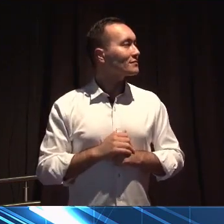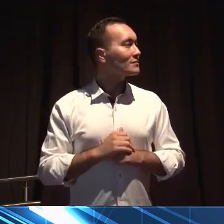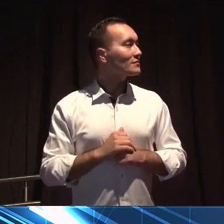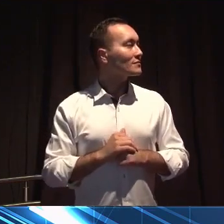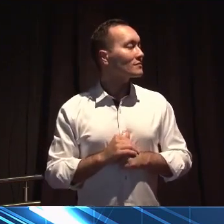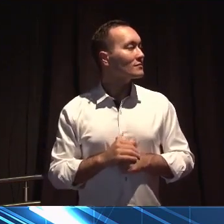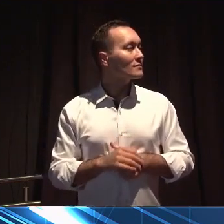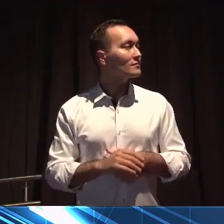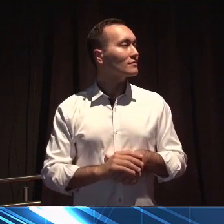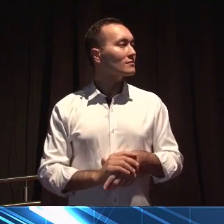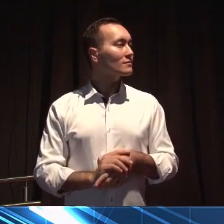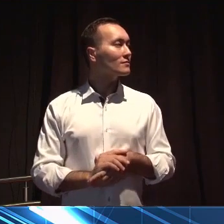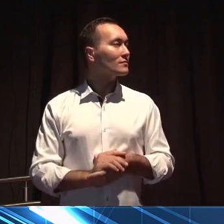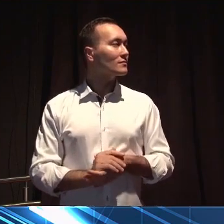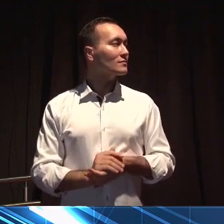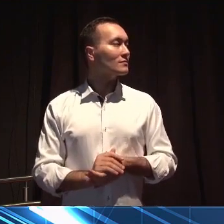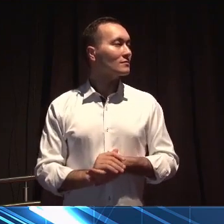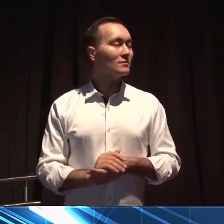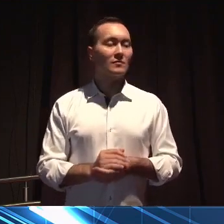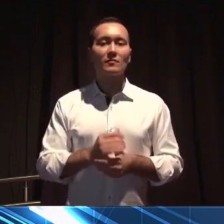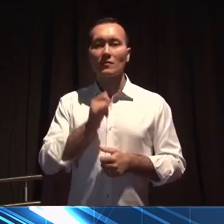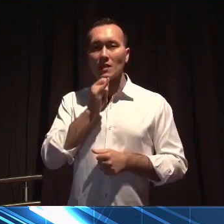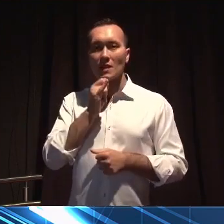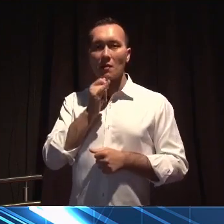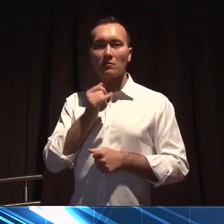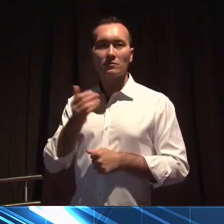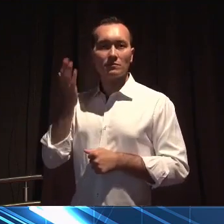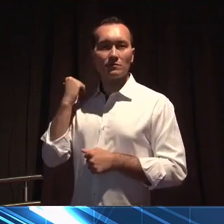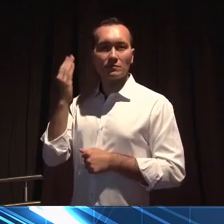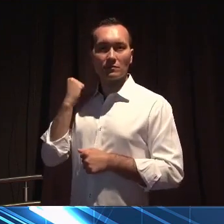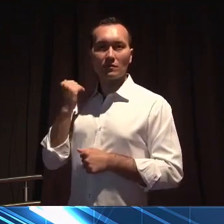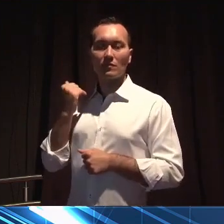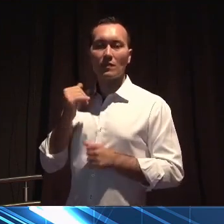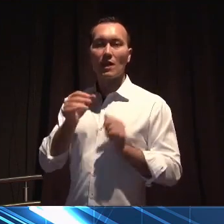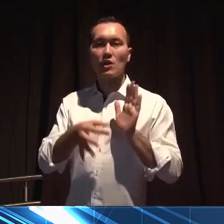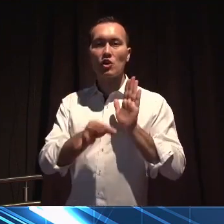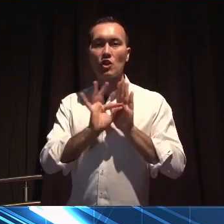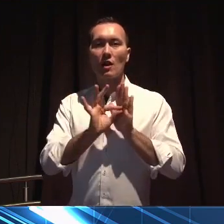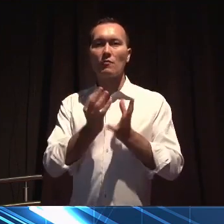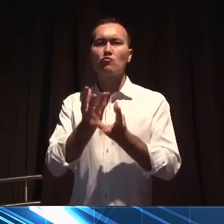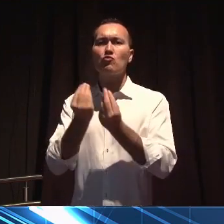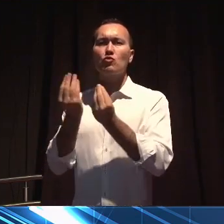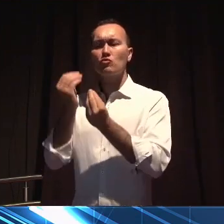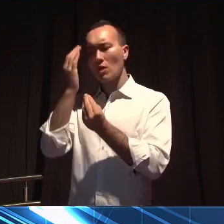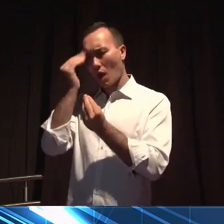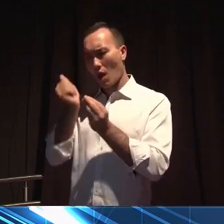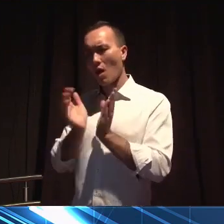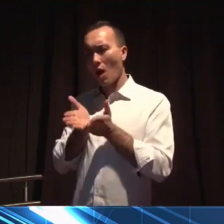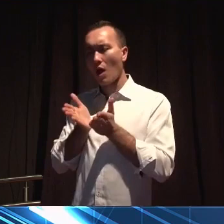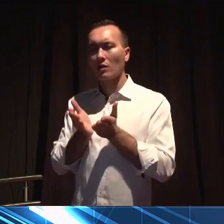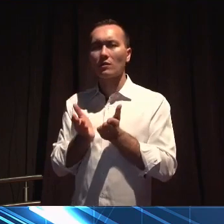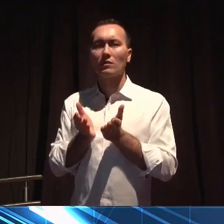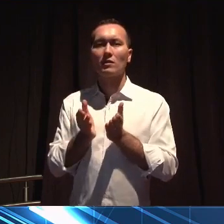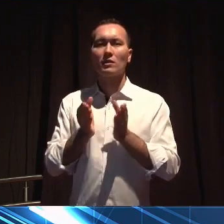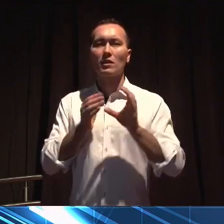Clean Architecture estava em alta e muita gente já sabia de Java, então os primeiros códigos eles foram bem complicados de